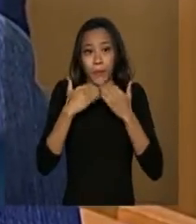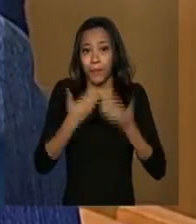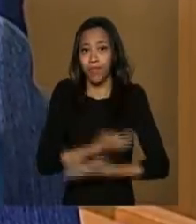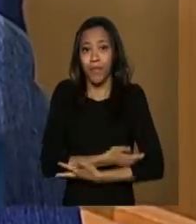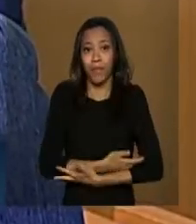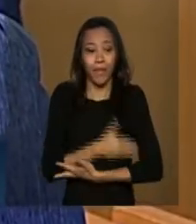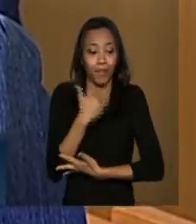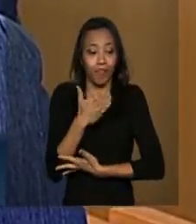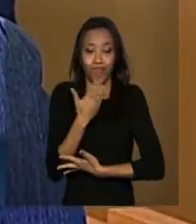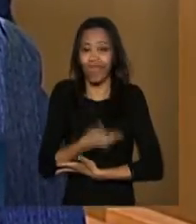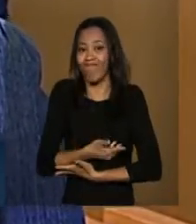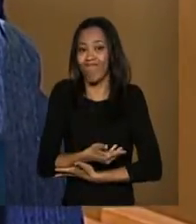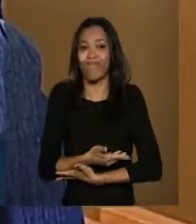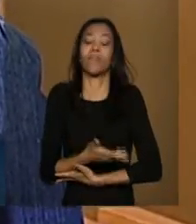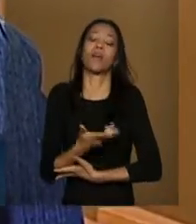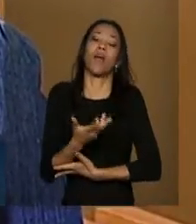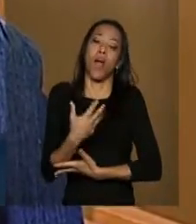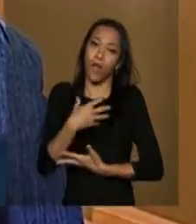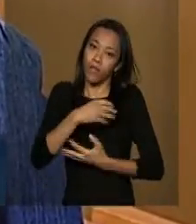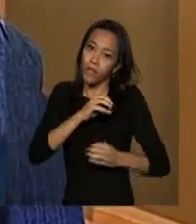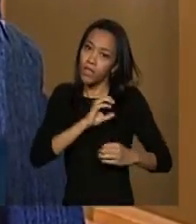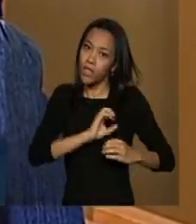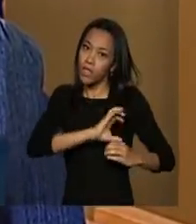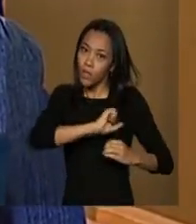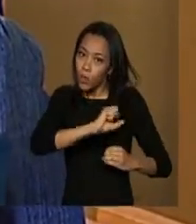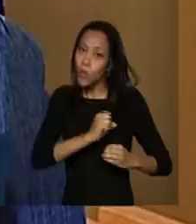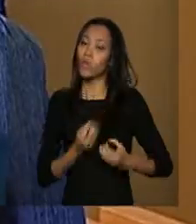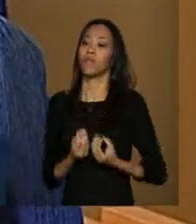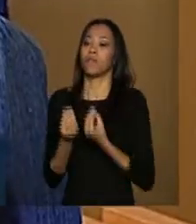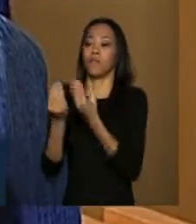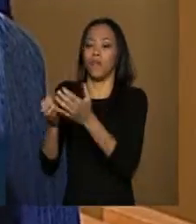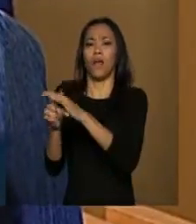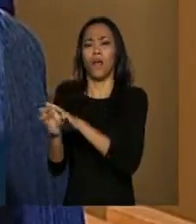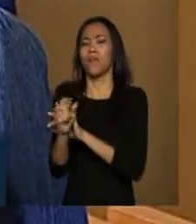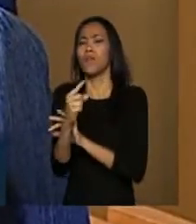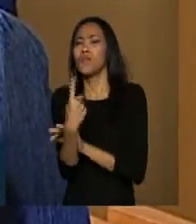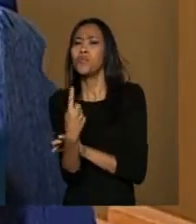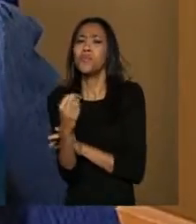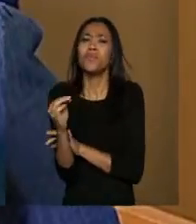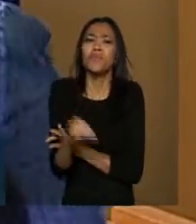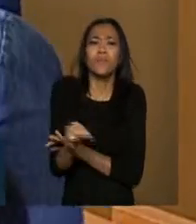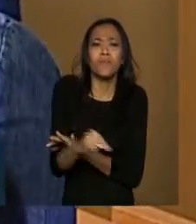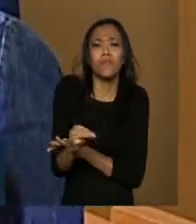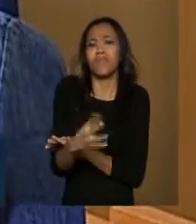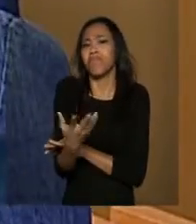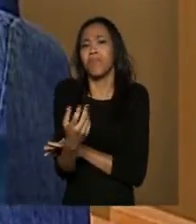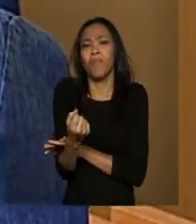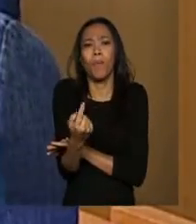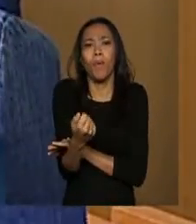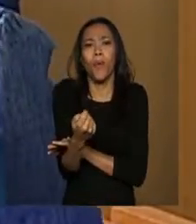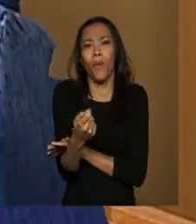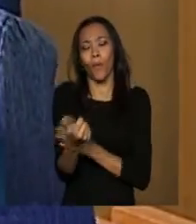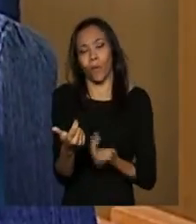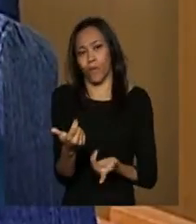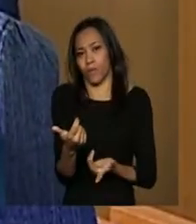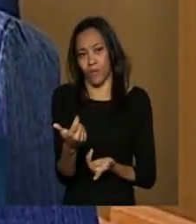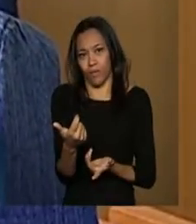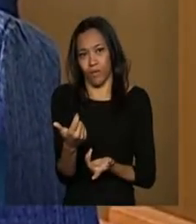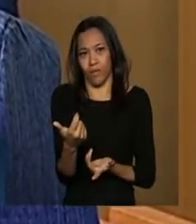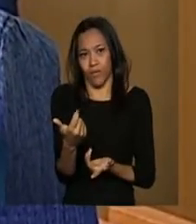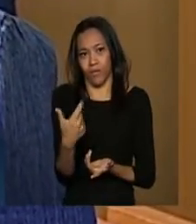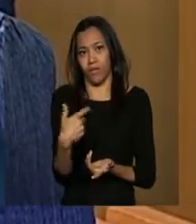mamando. Assim, eu falo para quem pode doar, tire os minutinhos. São poucos minutinhos da sua vida